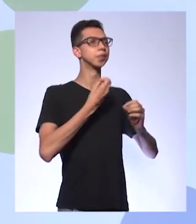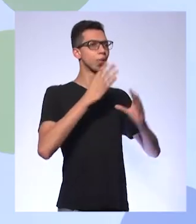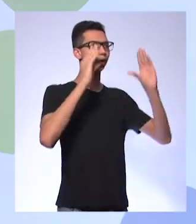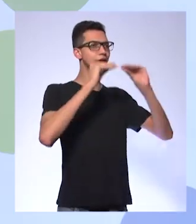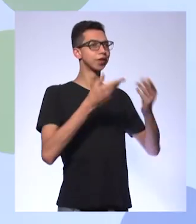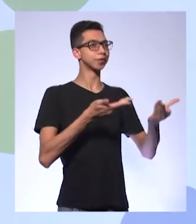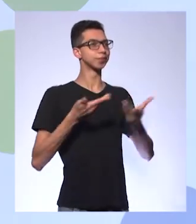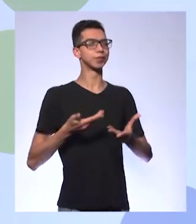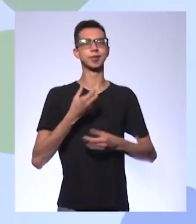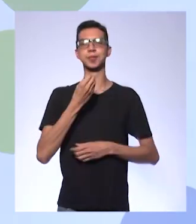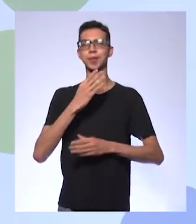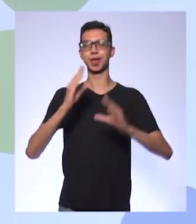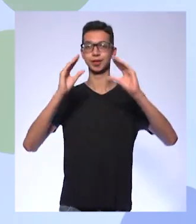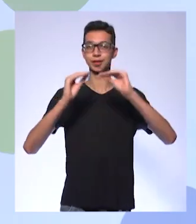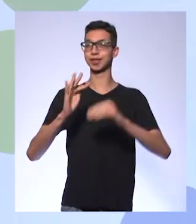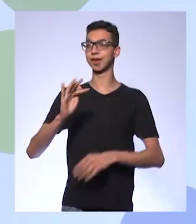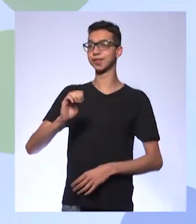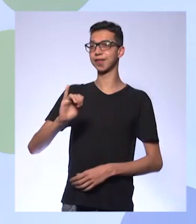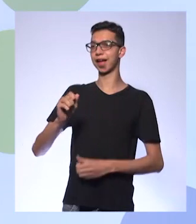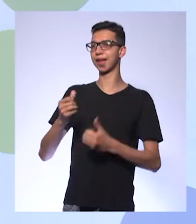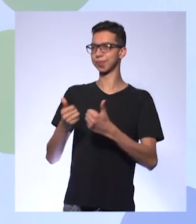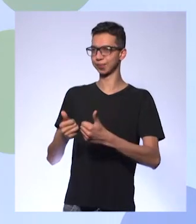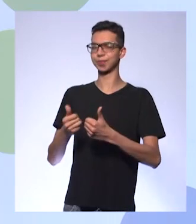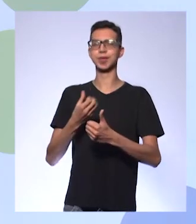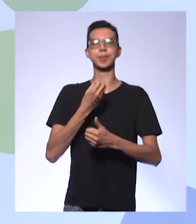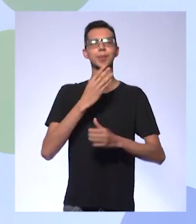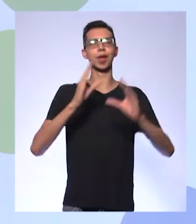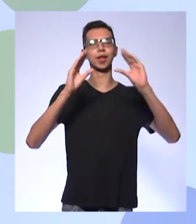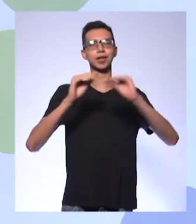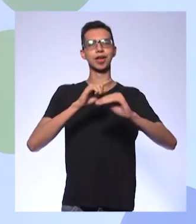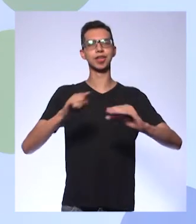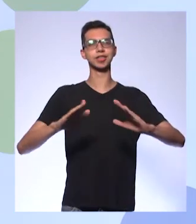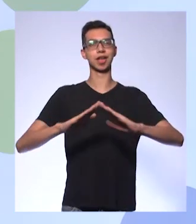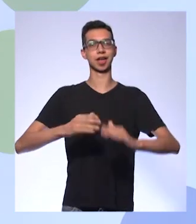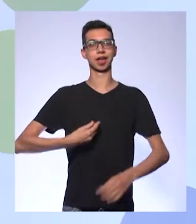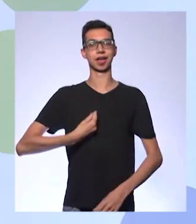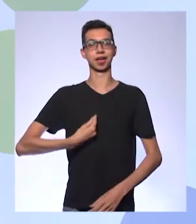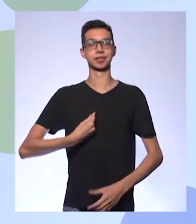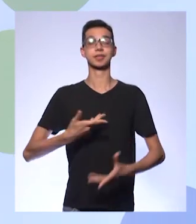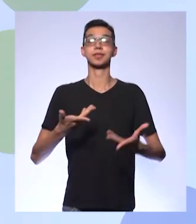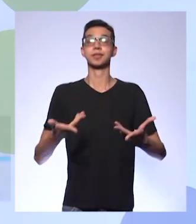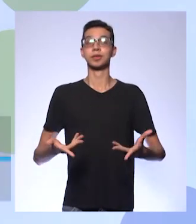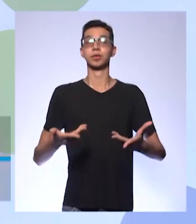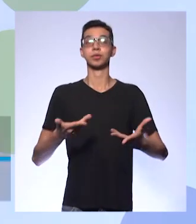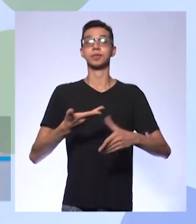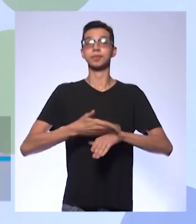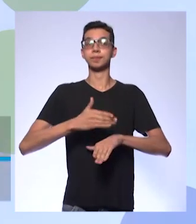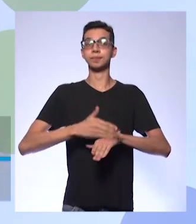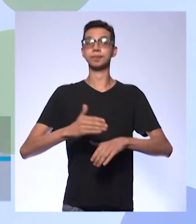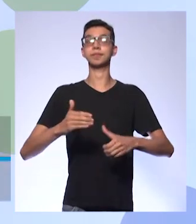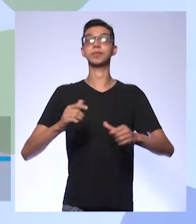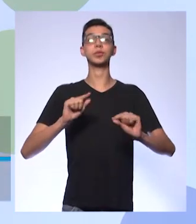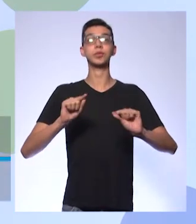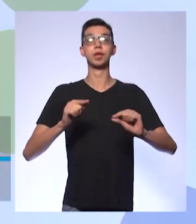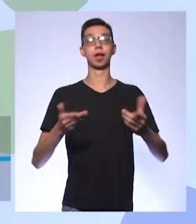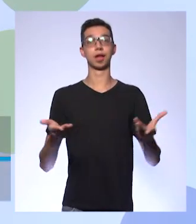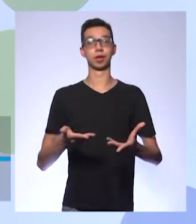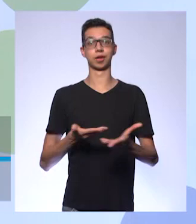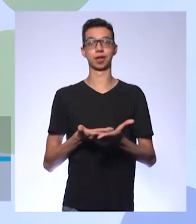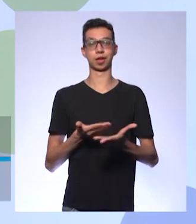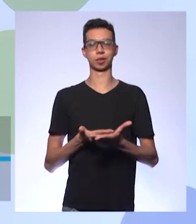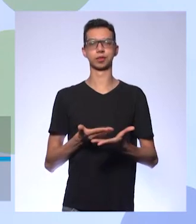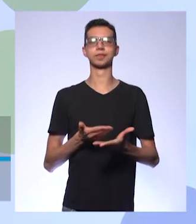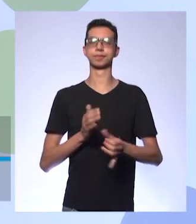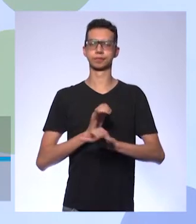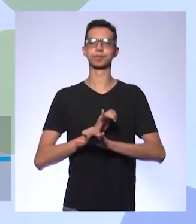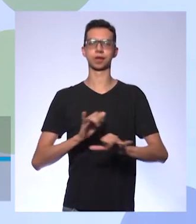Fábio. Boa noite, pessoal que está em casa. E a gente vai falar então sobre as habilidades que a gente vai trabalhar nessa aula, tá?